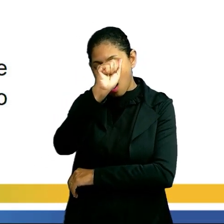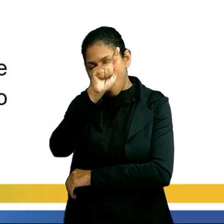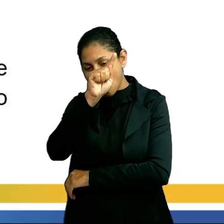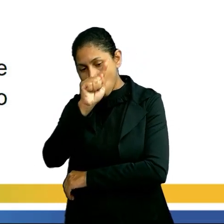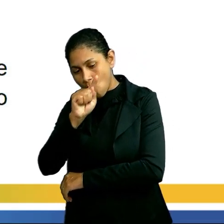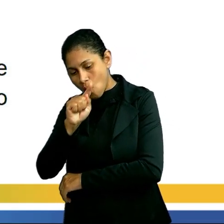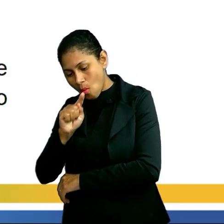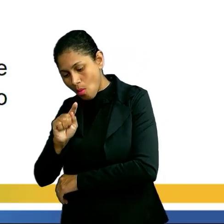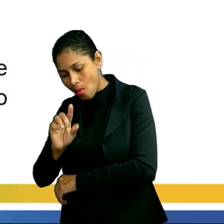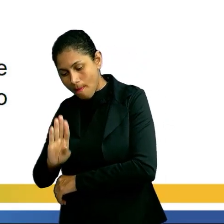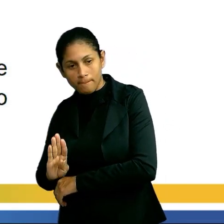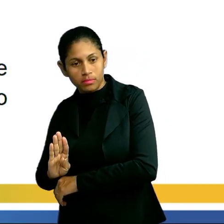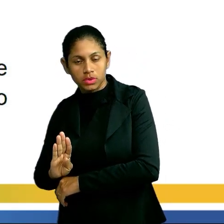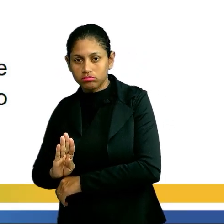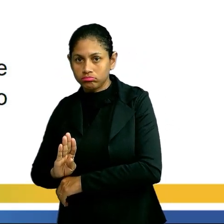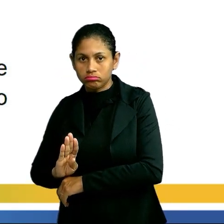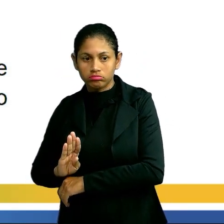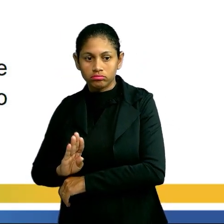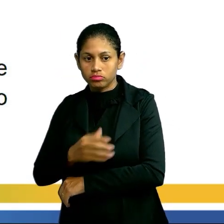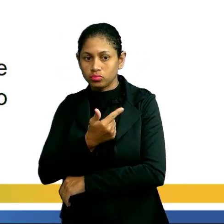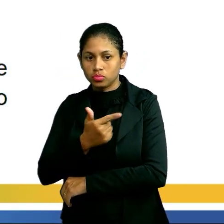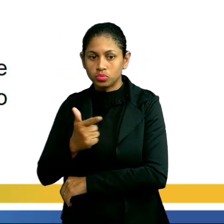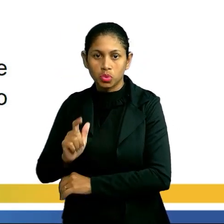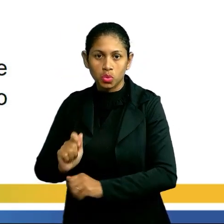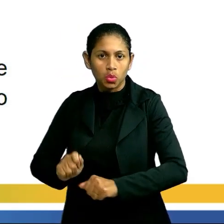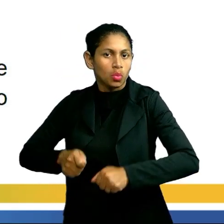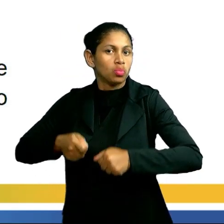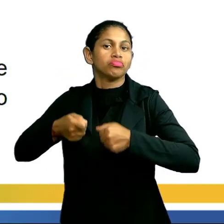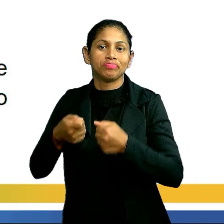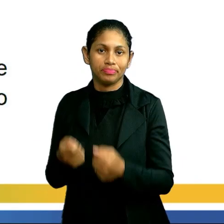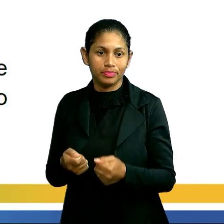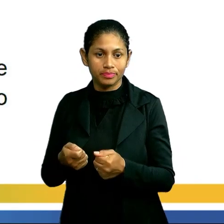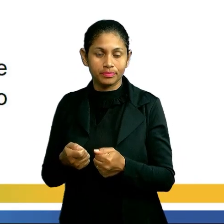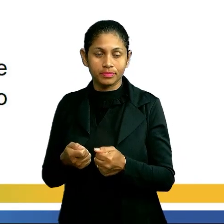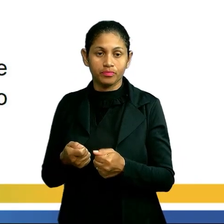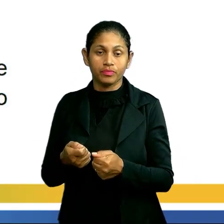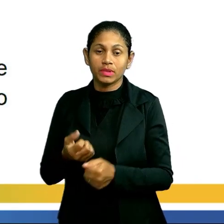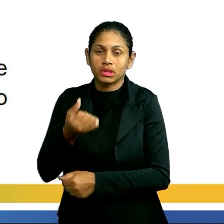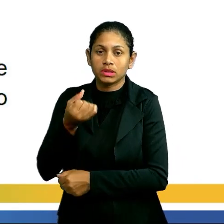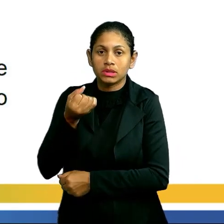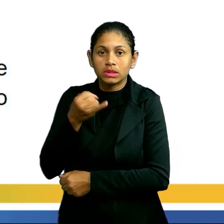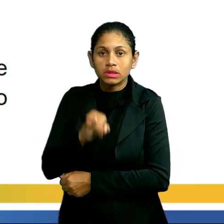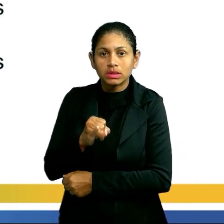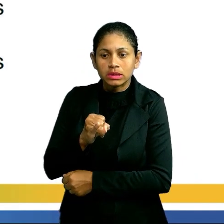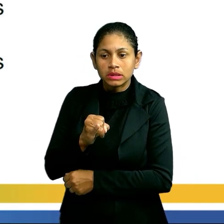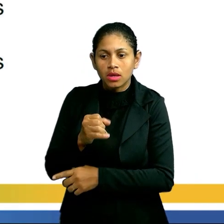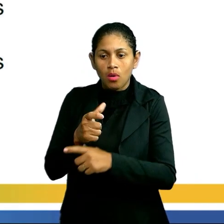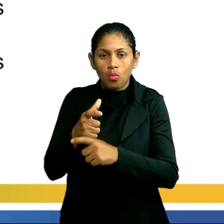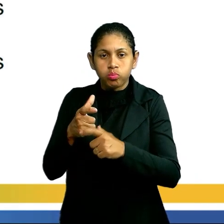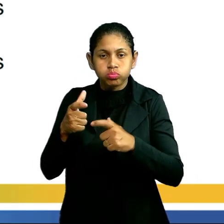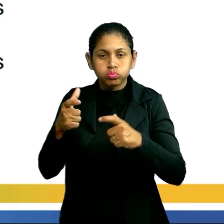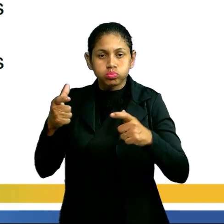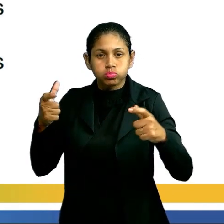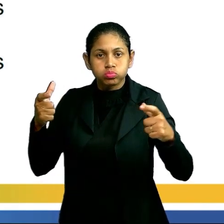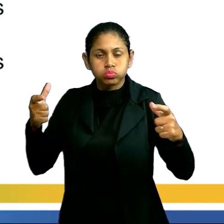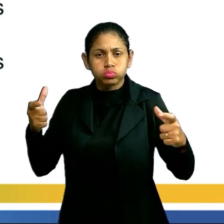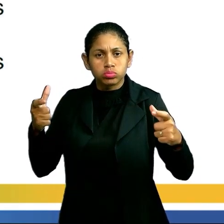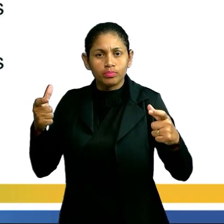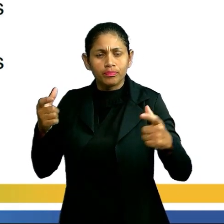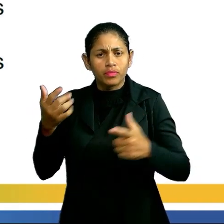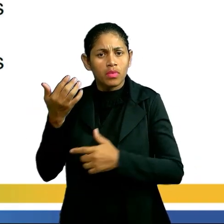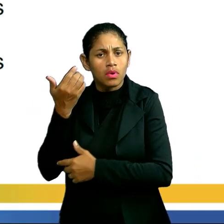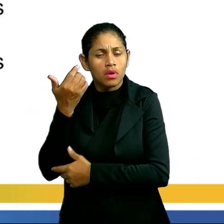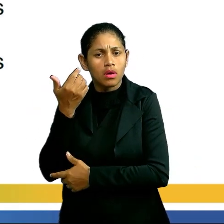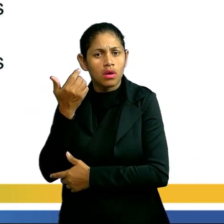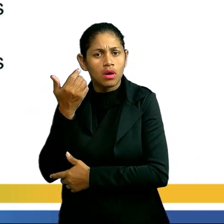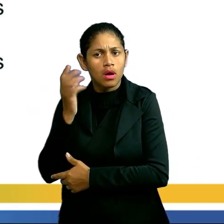força sobre esses pontos. Então, se a temperatura da armação for aumentada, a barra transversal vai acontecer o quê? Ela